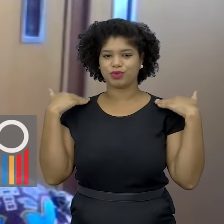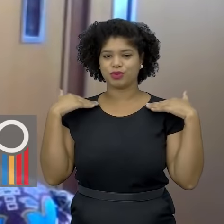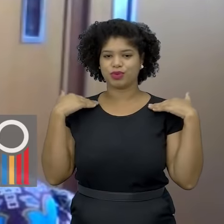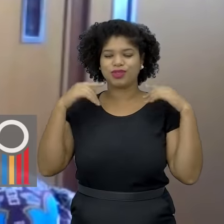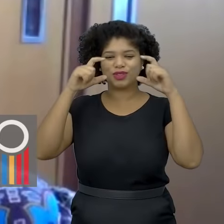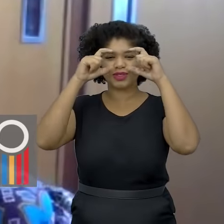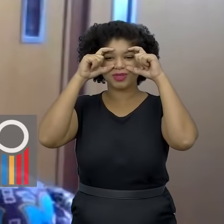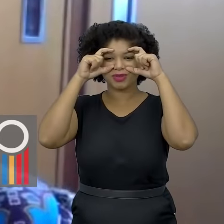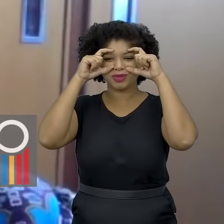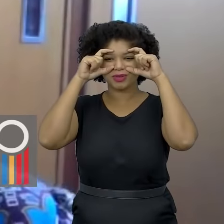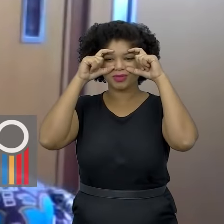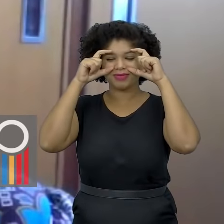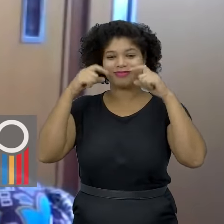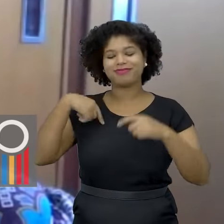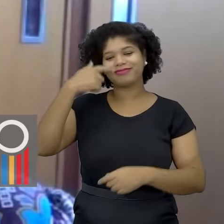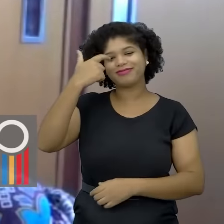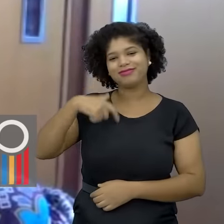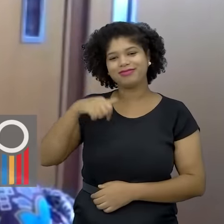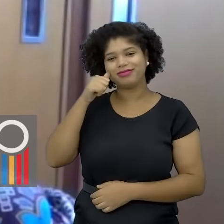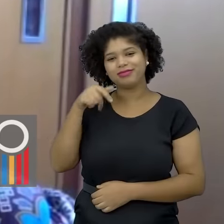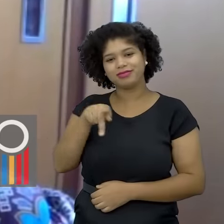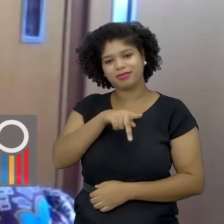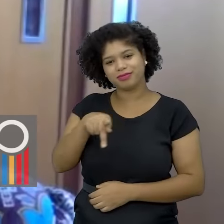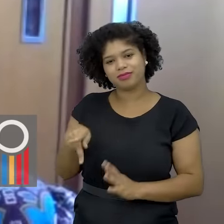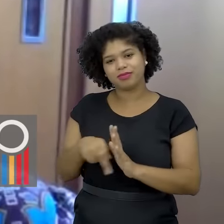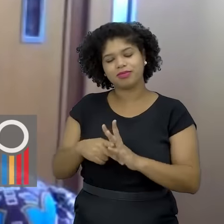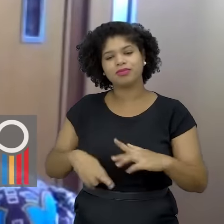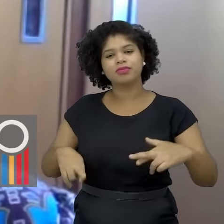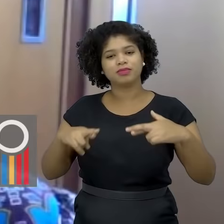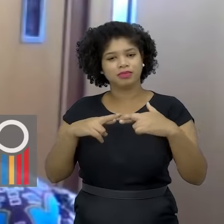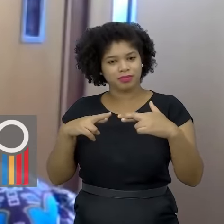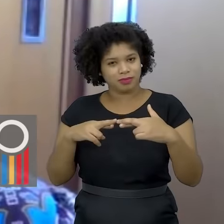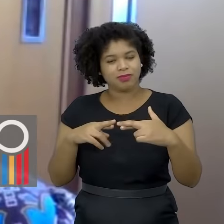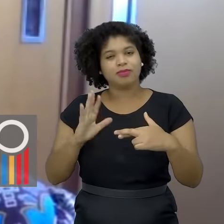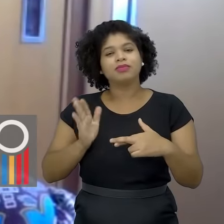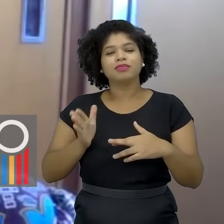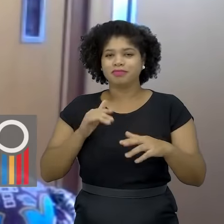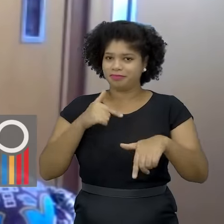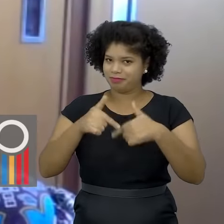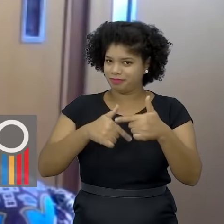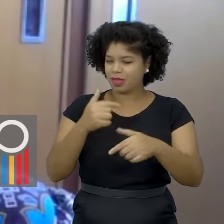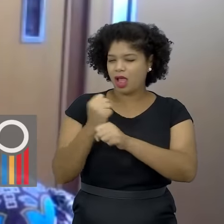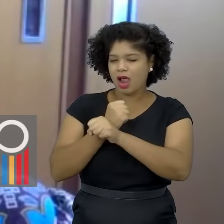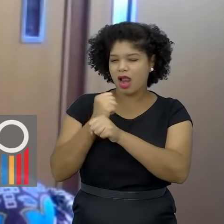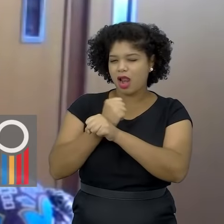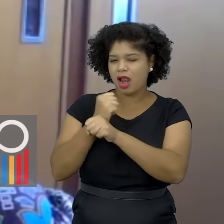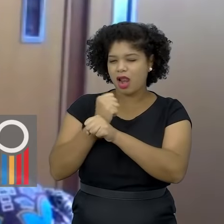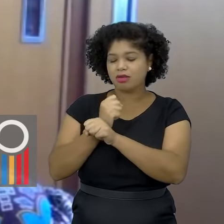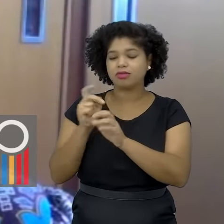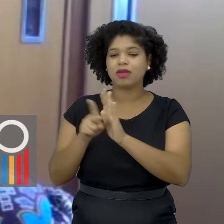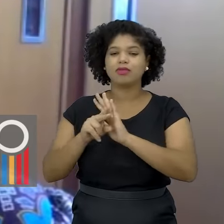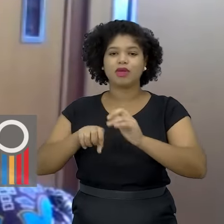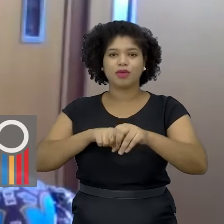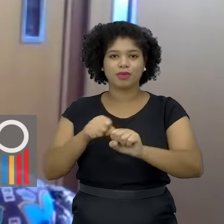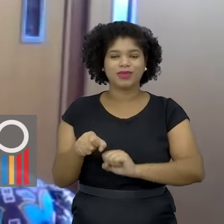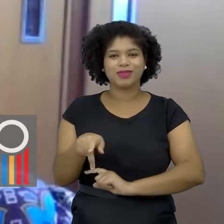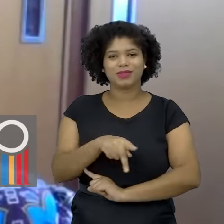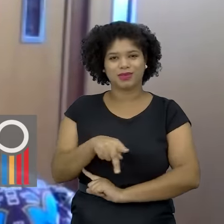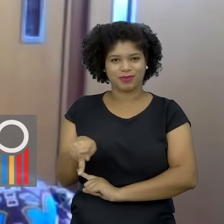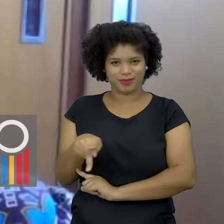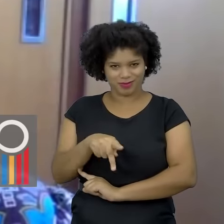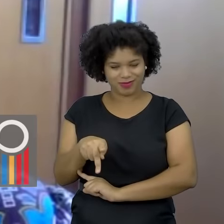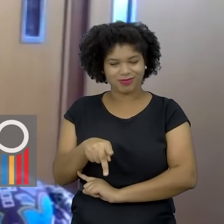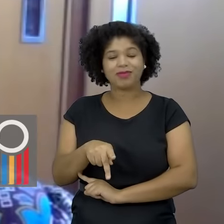uso óculos. Sou professora efetiva da rede. Já trabalho há muitos anos com a formação de professores, aí